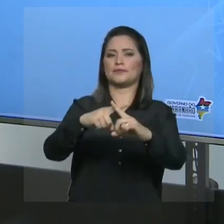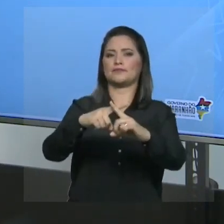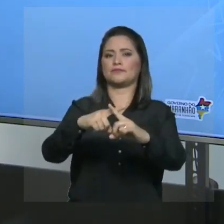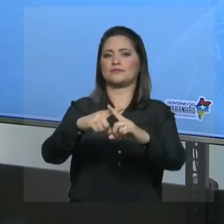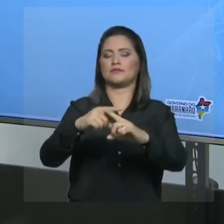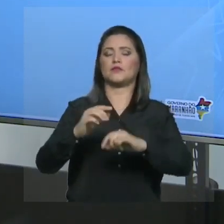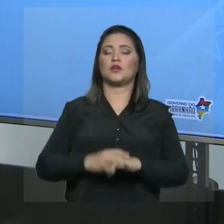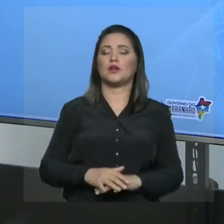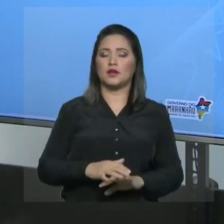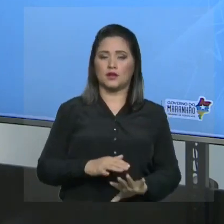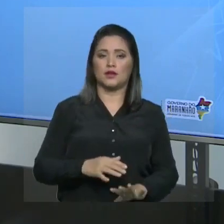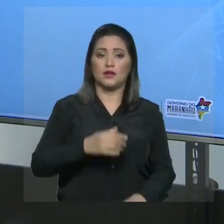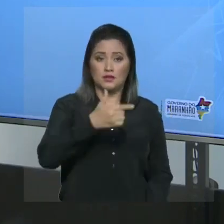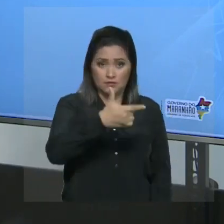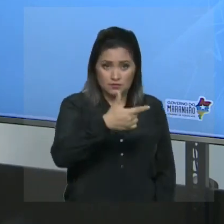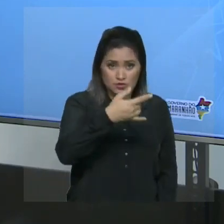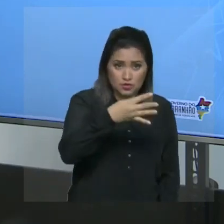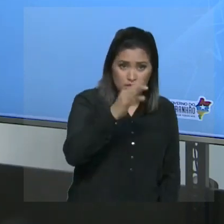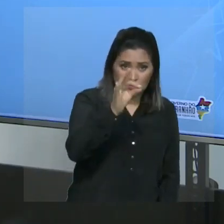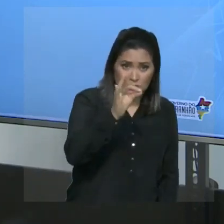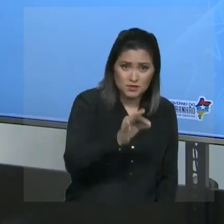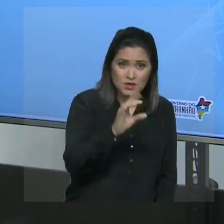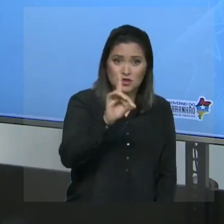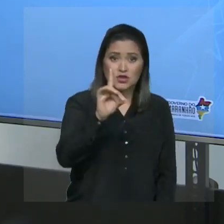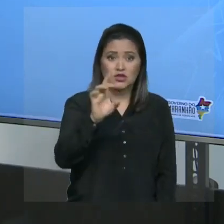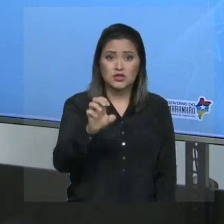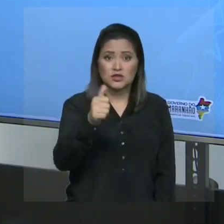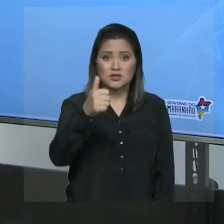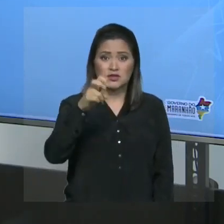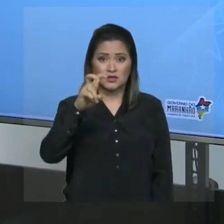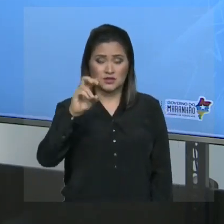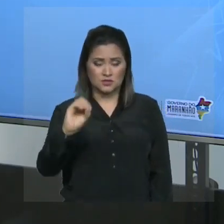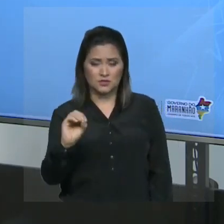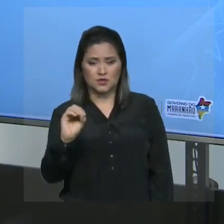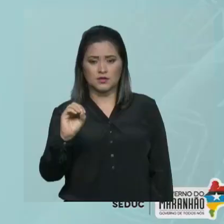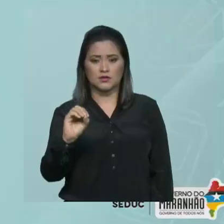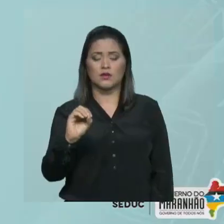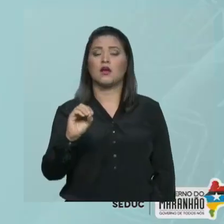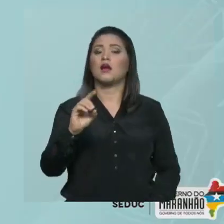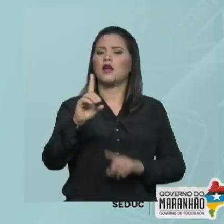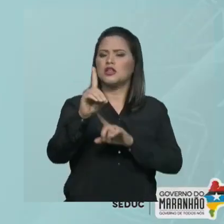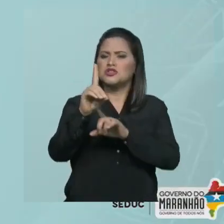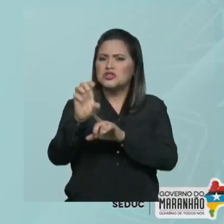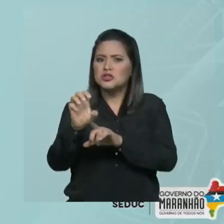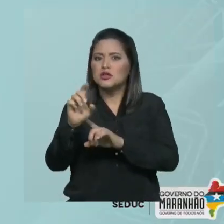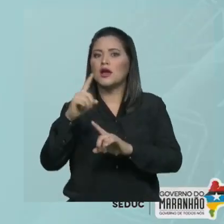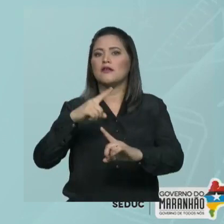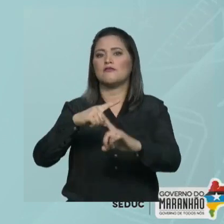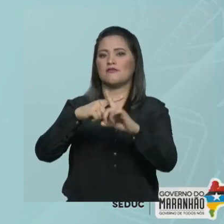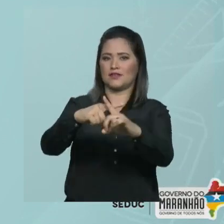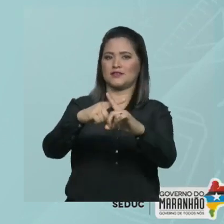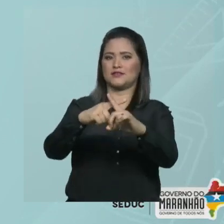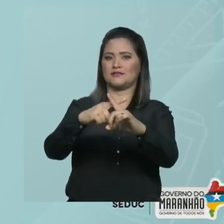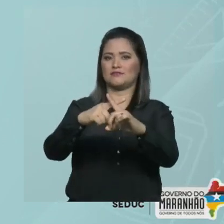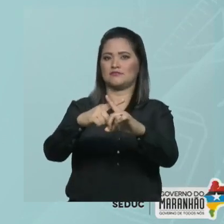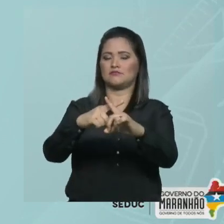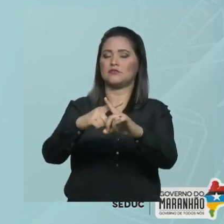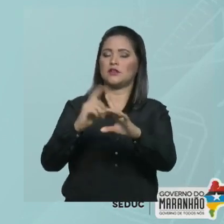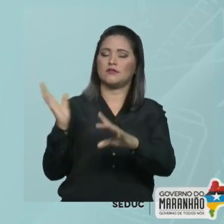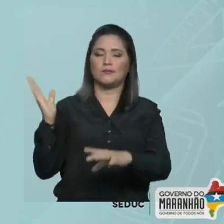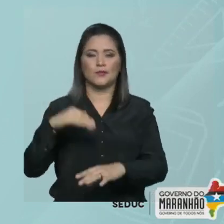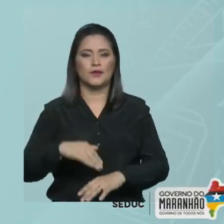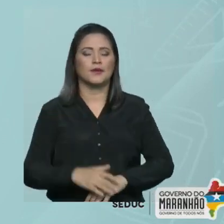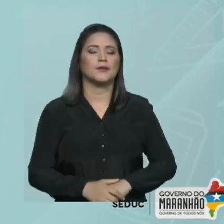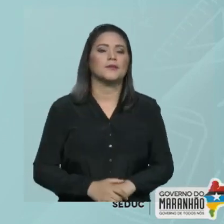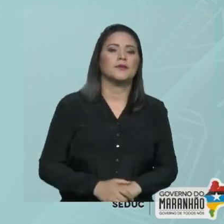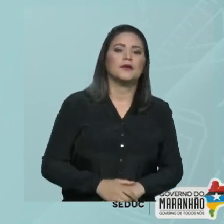de 150. Esse de é multiplicação, vezes. Então, vamos lá. Primeiro, 24% é